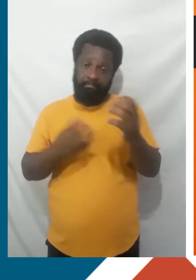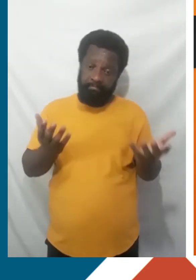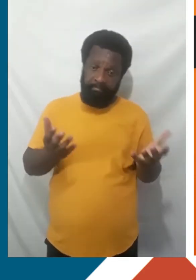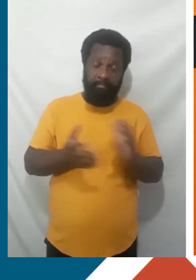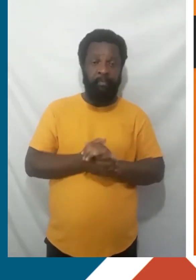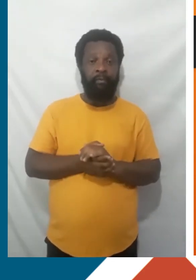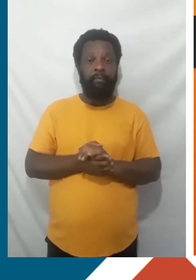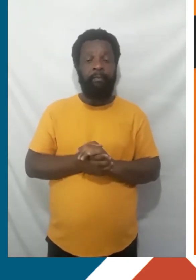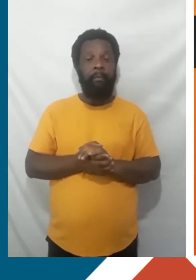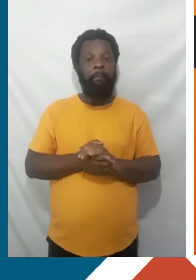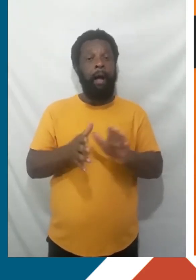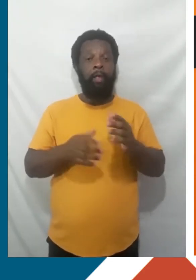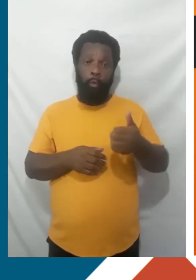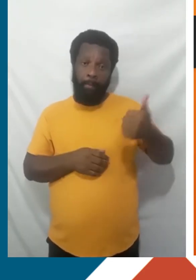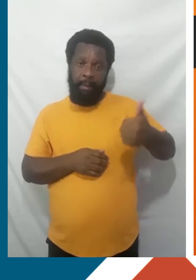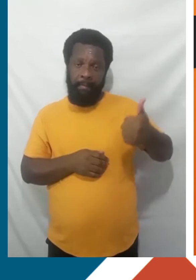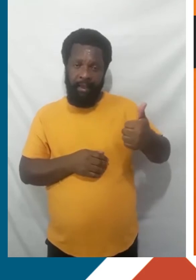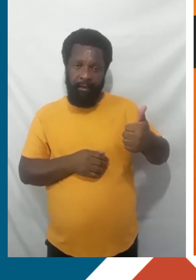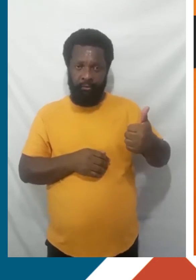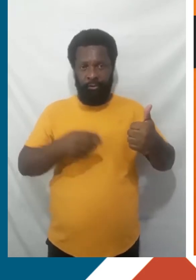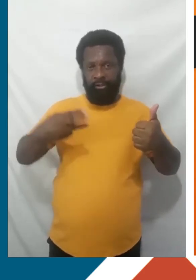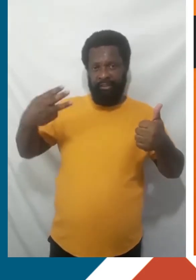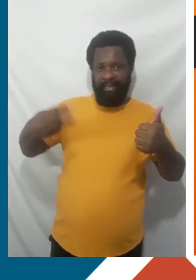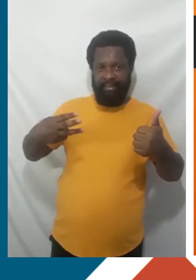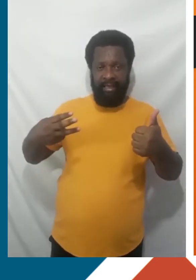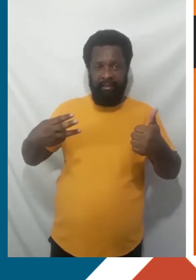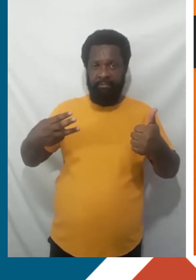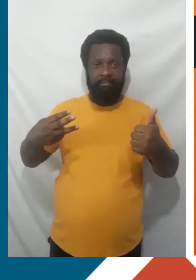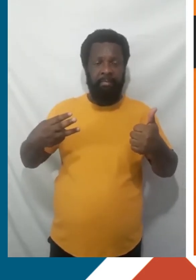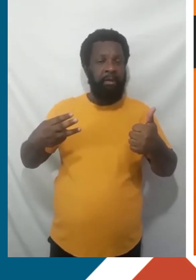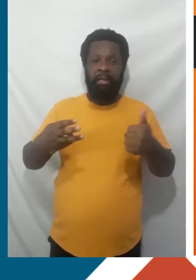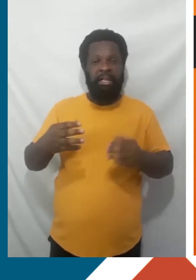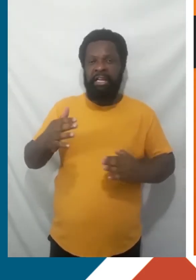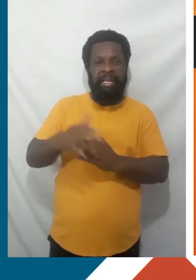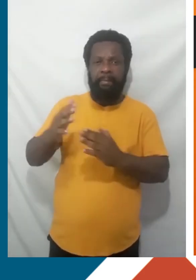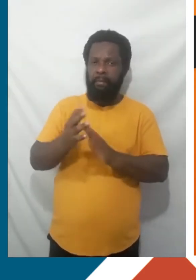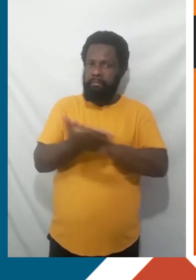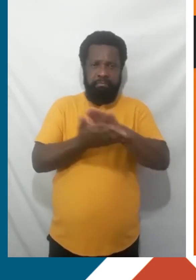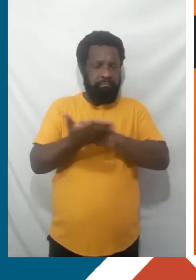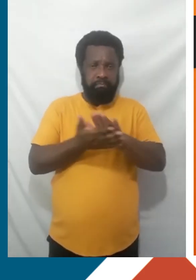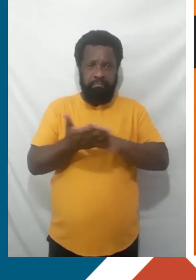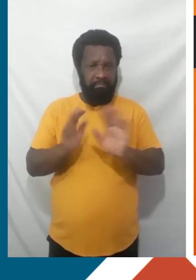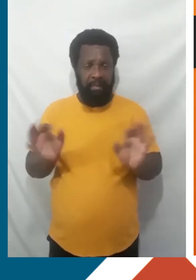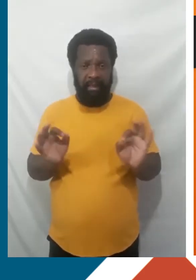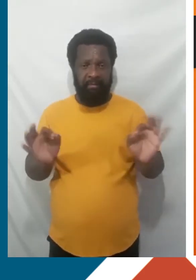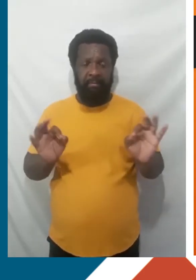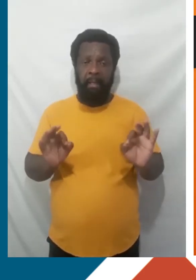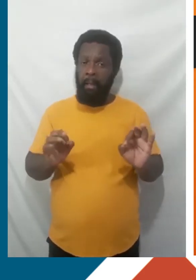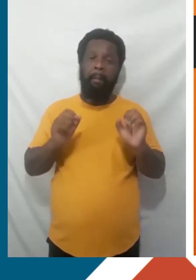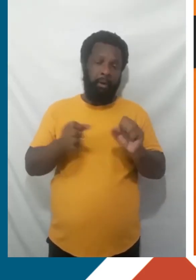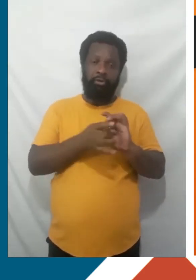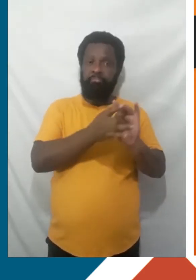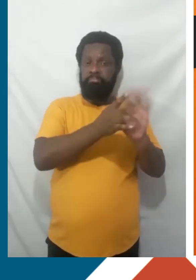par. Como o primeiro e o terceiro dígito não apresentam nenhuma restrição, não